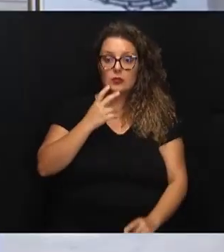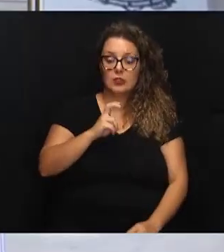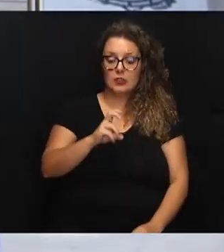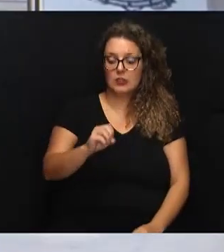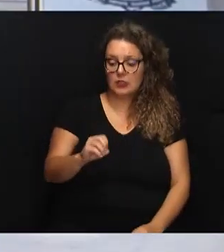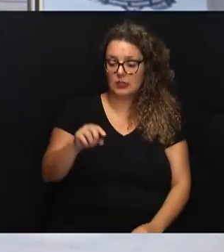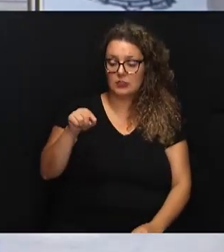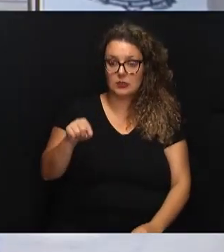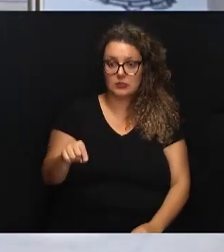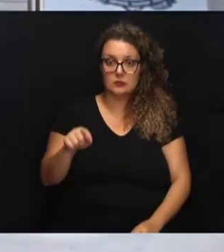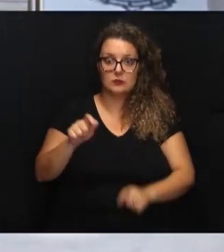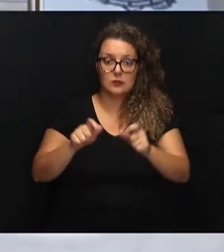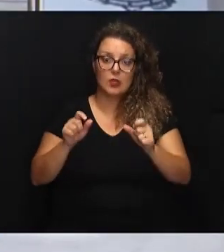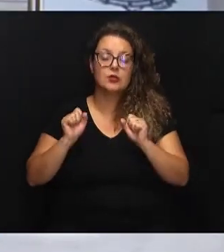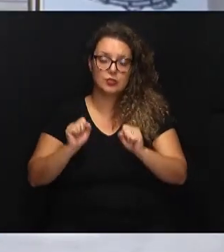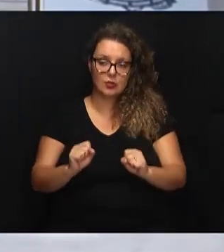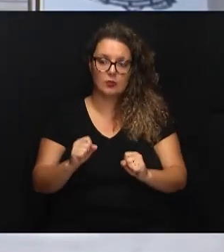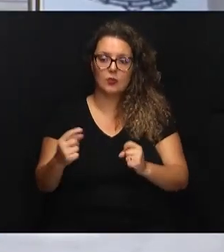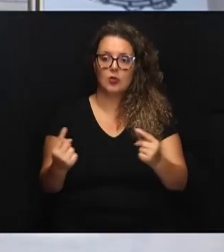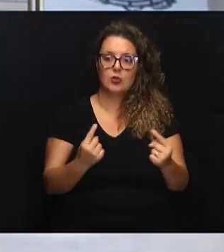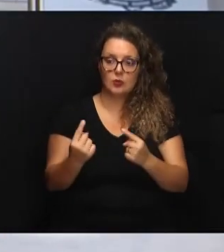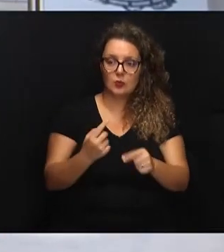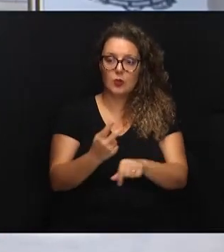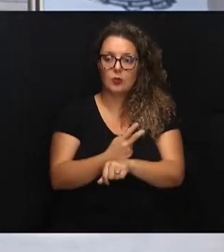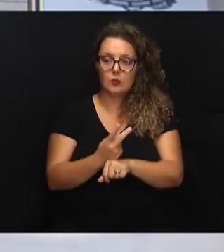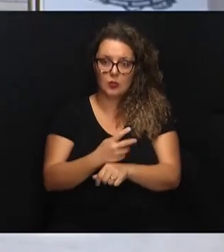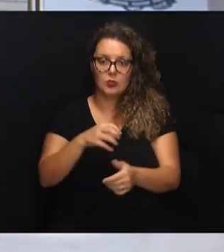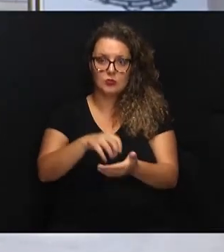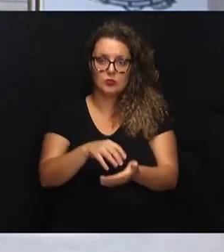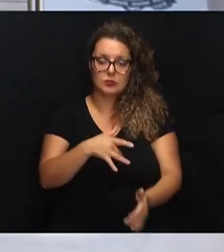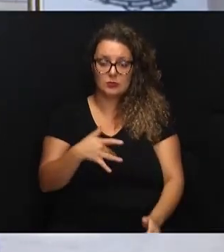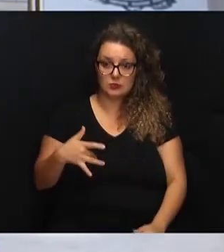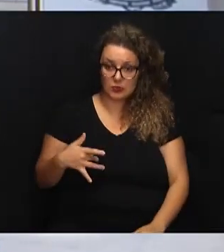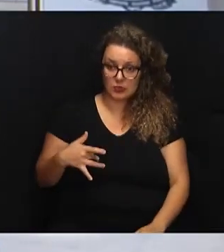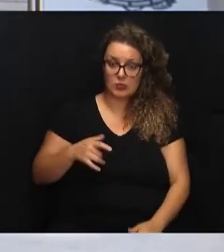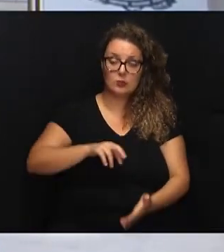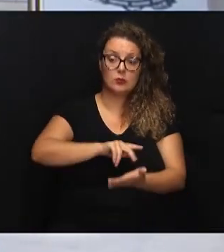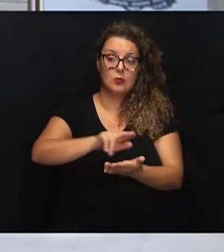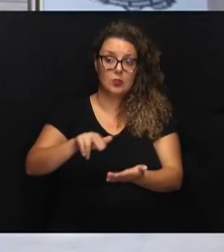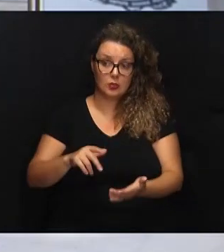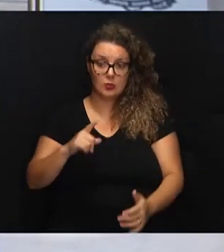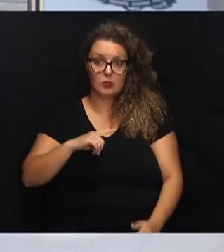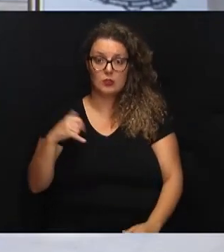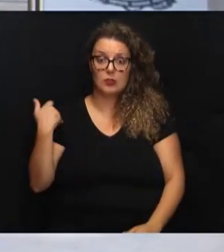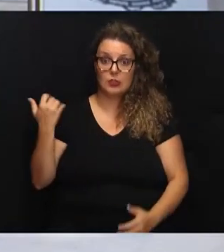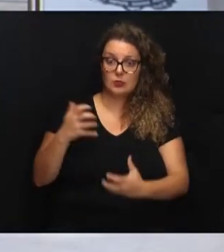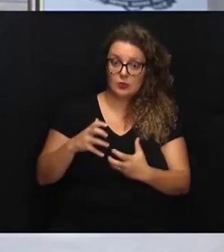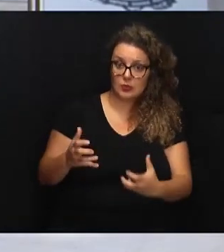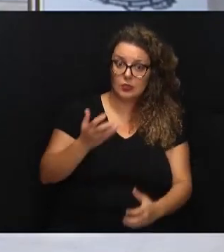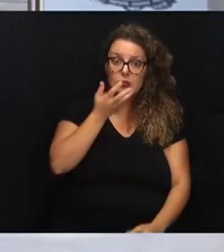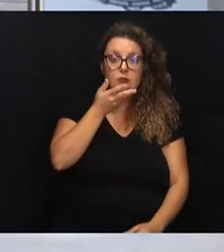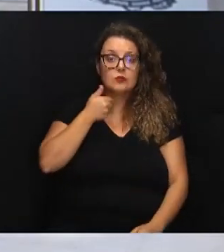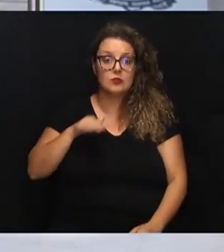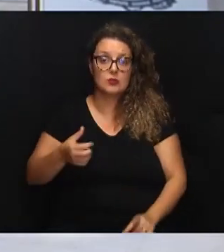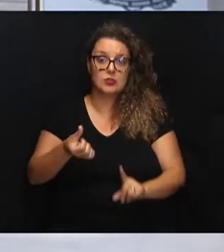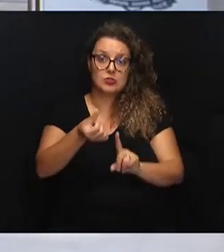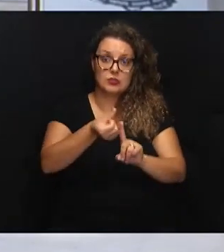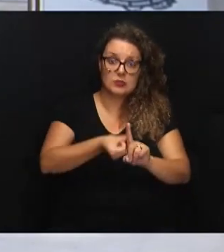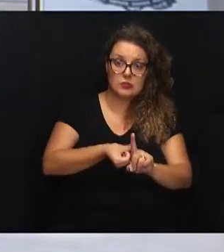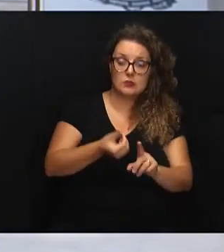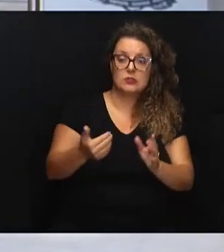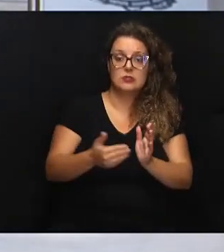pessoas, já podem procurar pela vacina nos centros de saúde. Dentre eles temos os idosos, crianças de 6 meses a 5